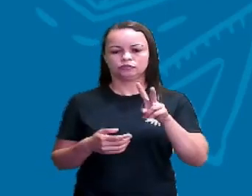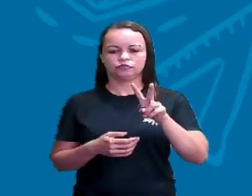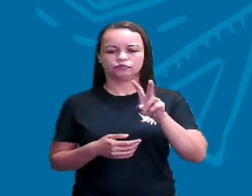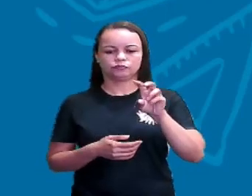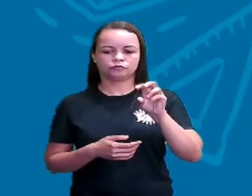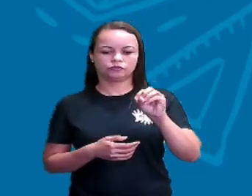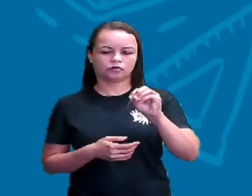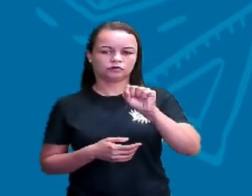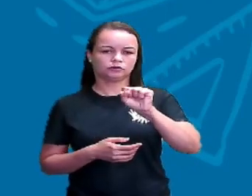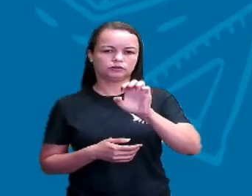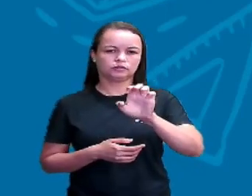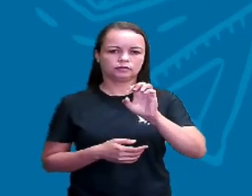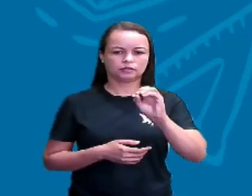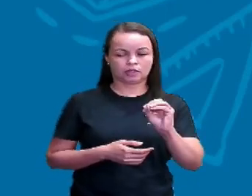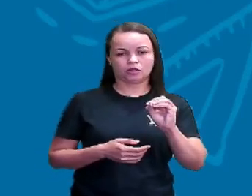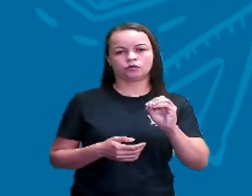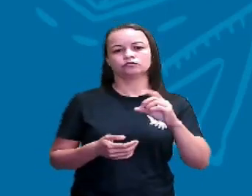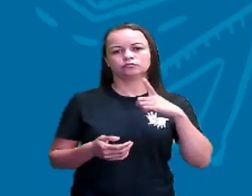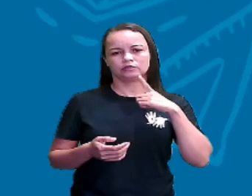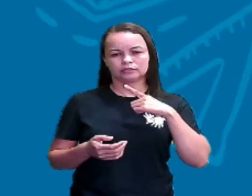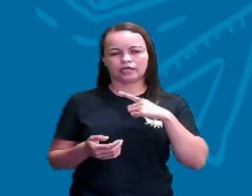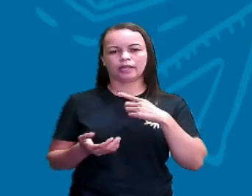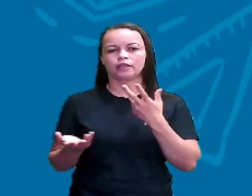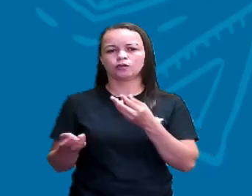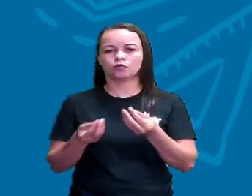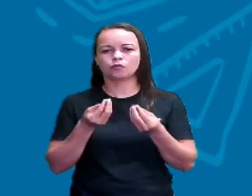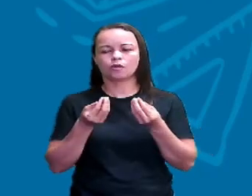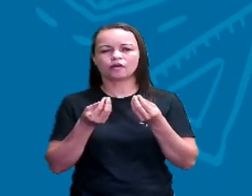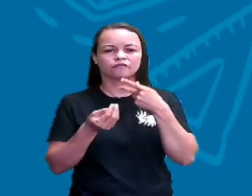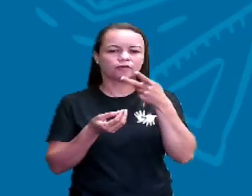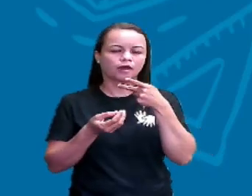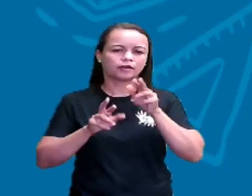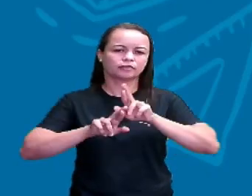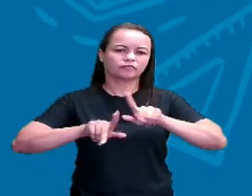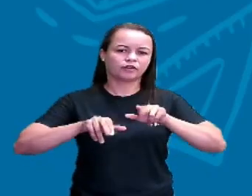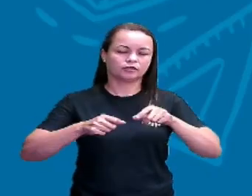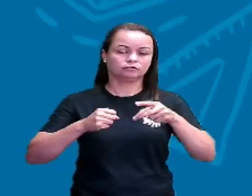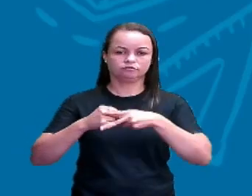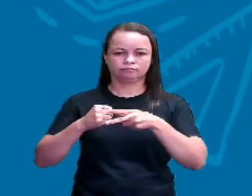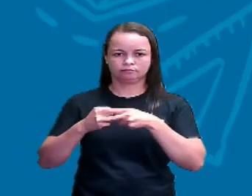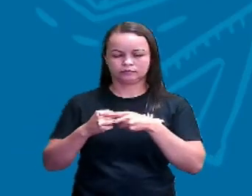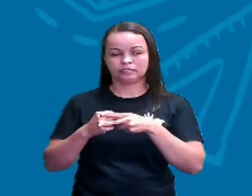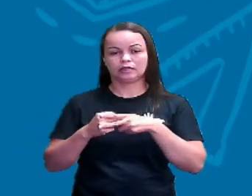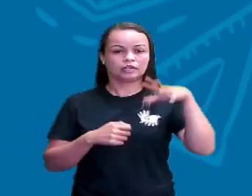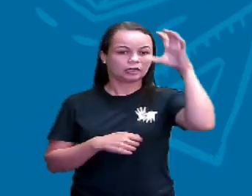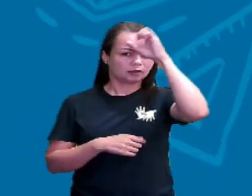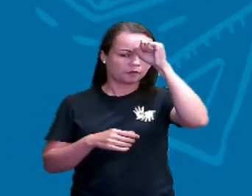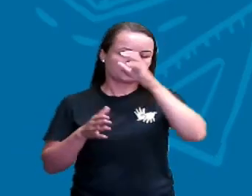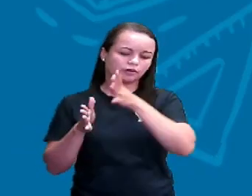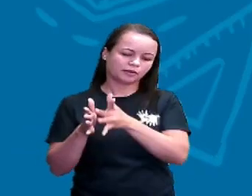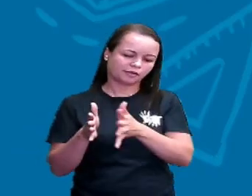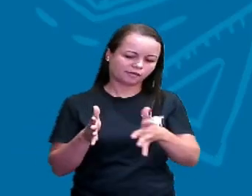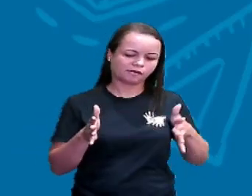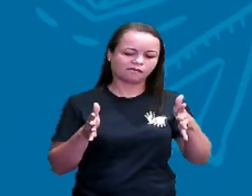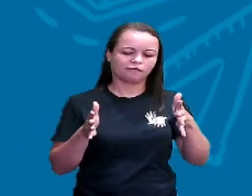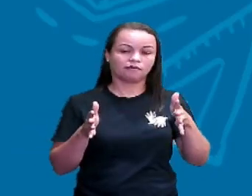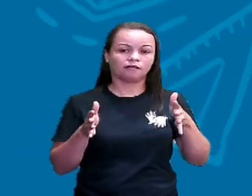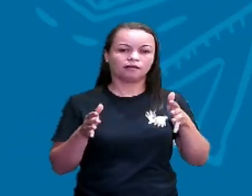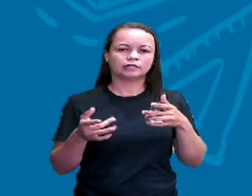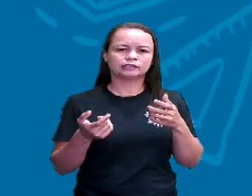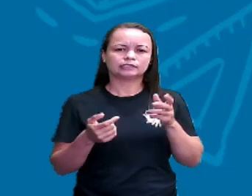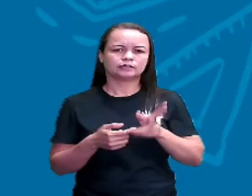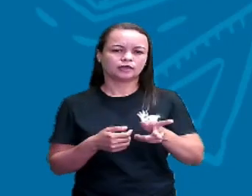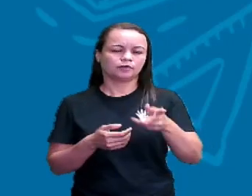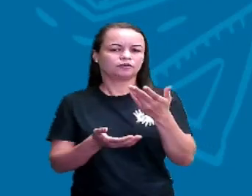uma conjugação diferenciada para alguns verbos, que a gente vai aprender no decorrer do ano. Sempre que a gente for